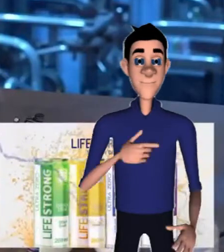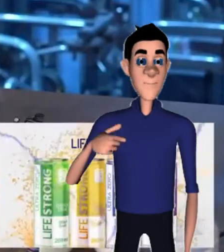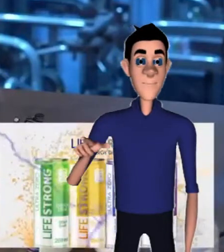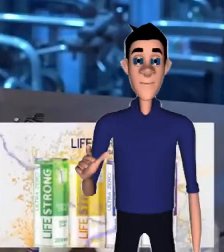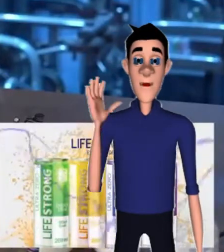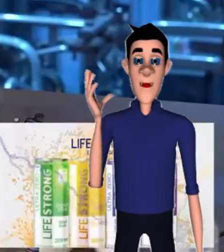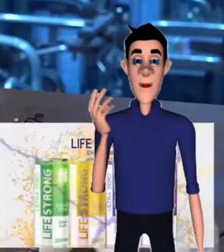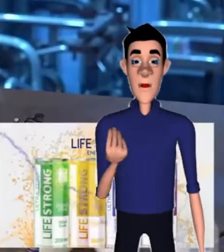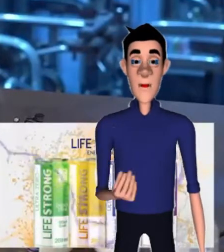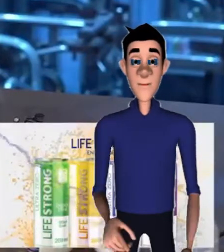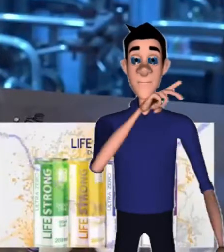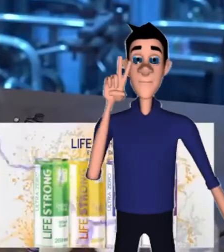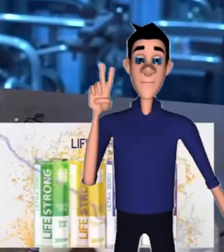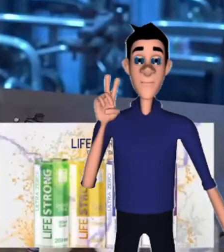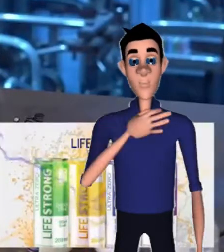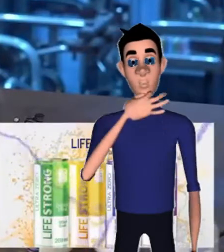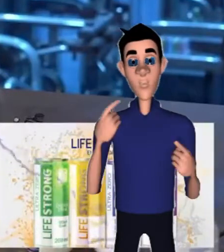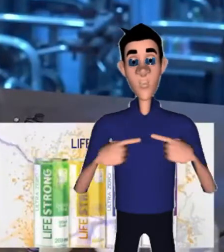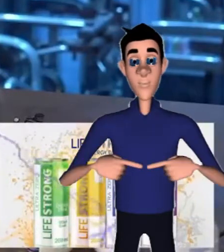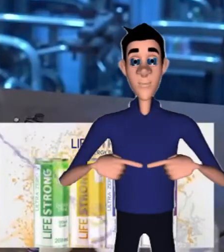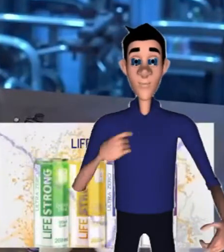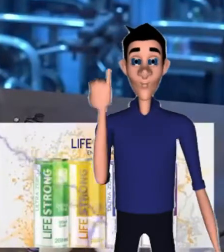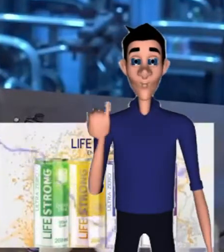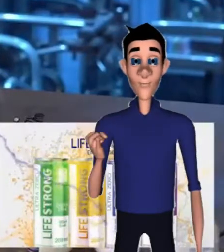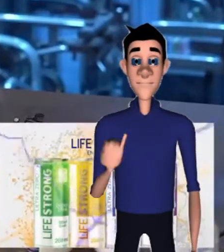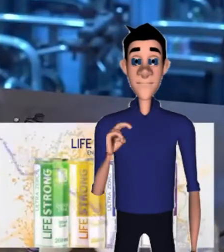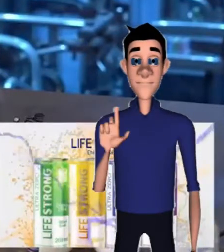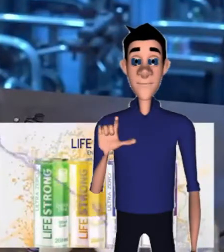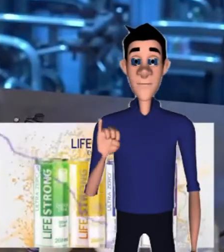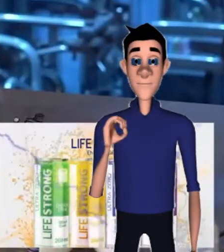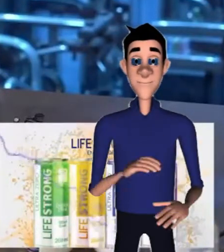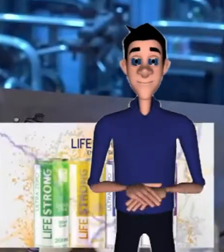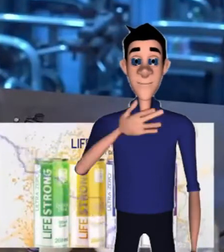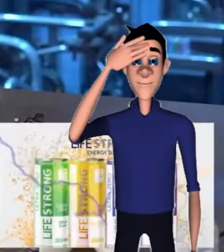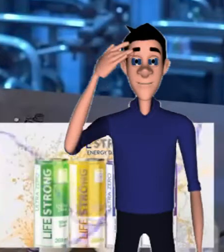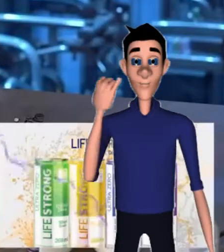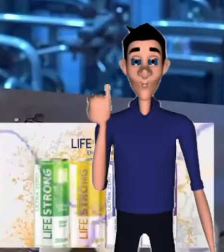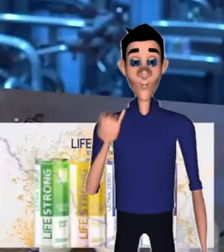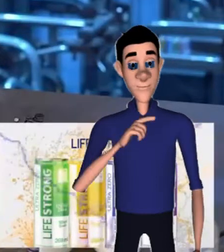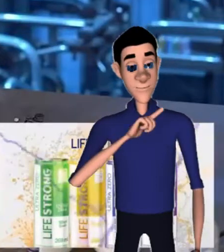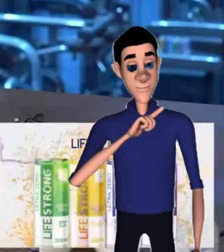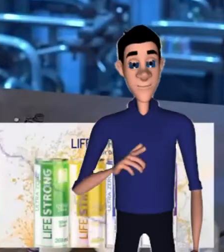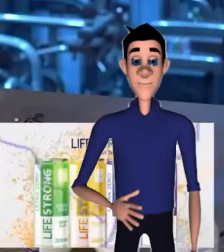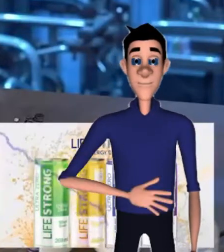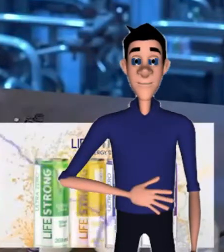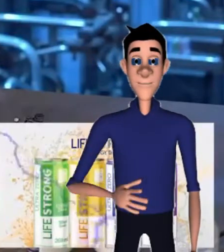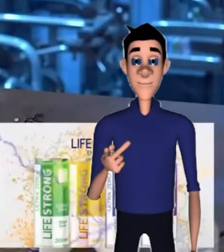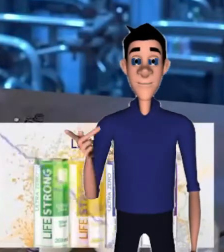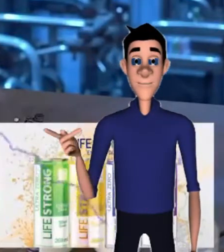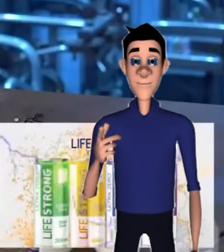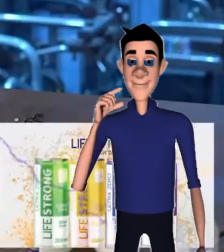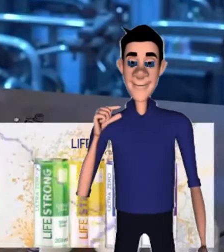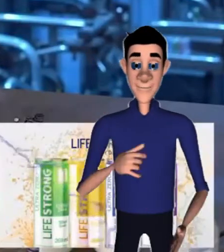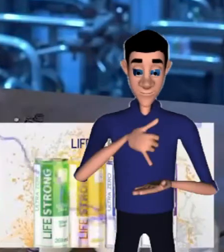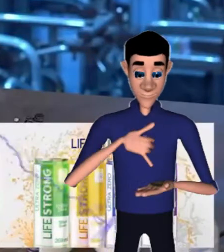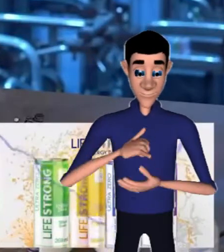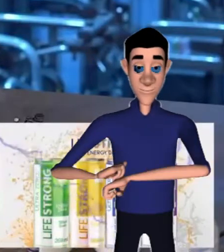Vieira mandou assim: é possível um natural tirar a gordura da cintura, flancos, sem definhar?